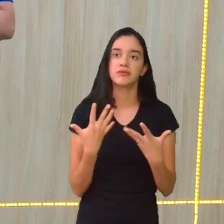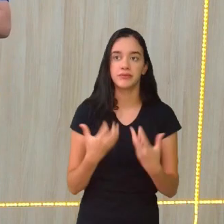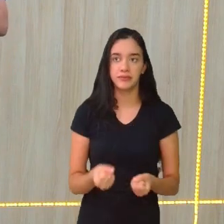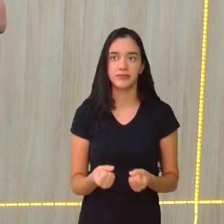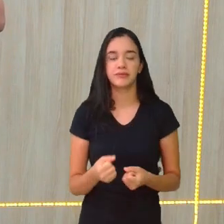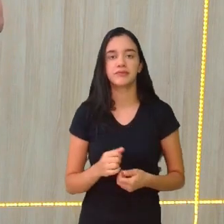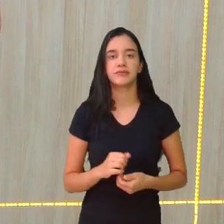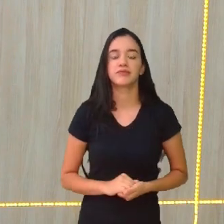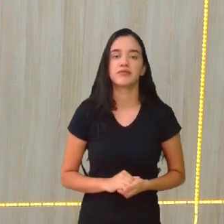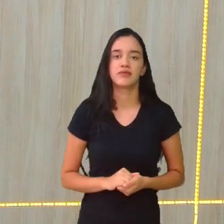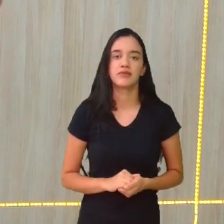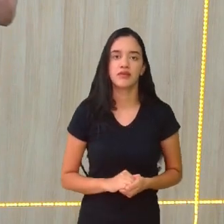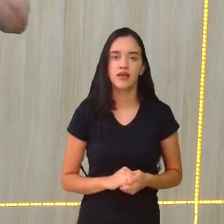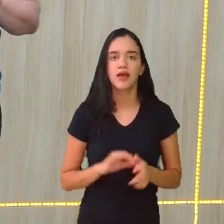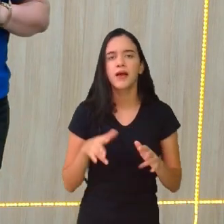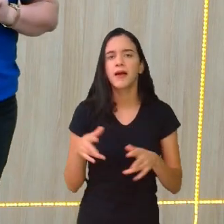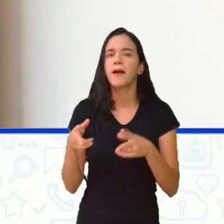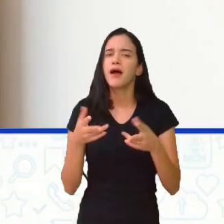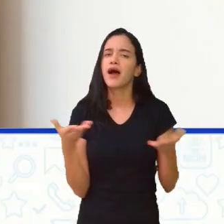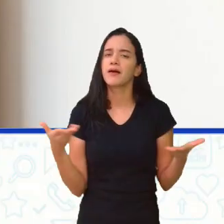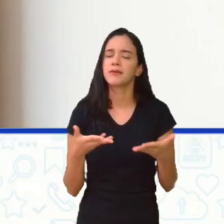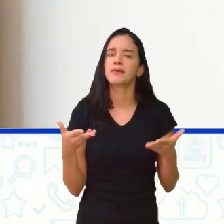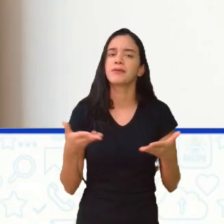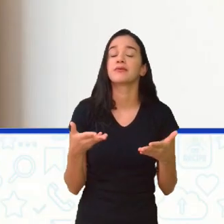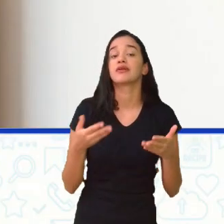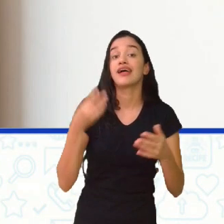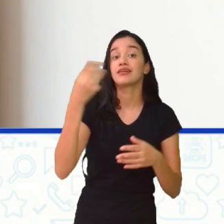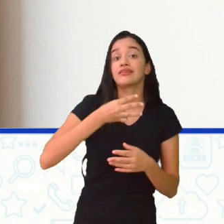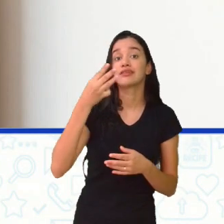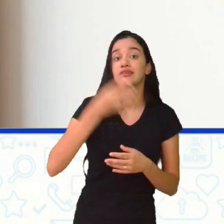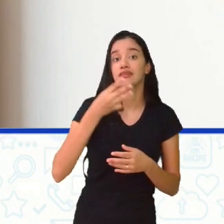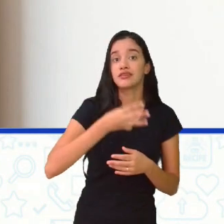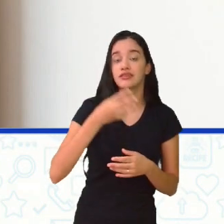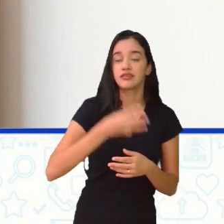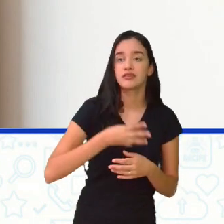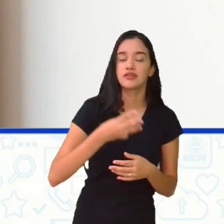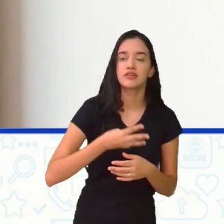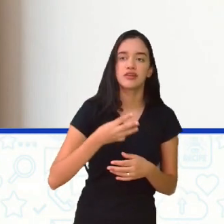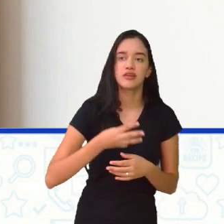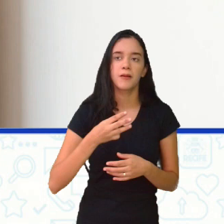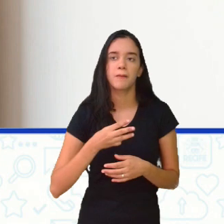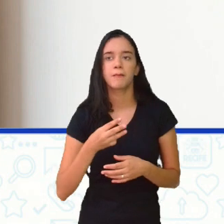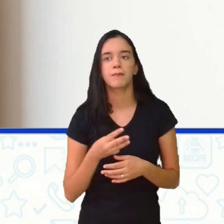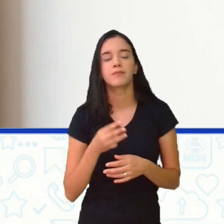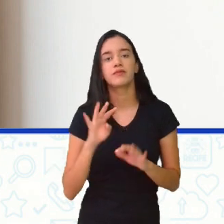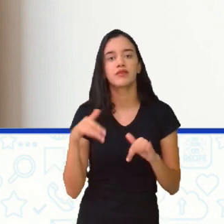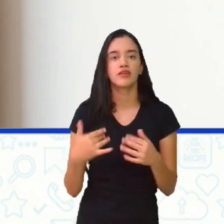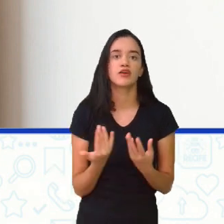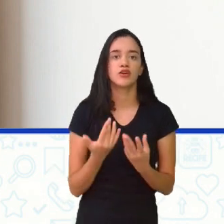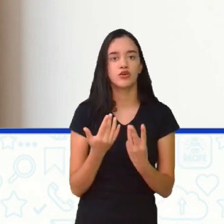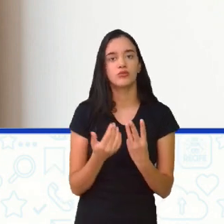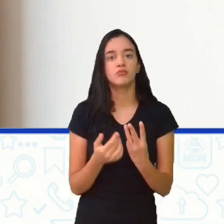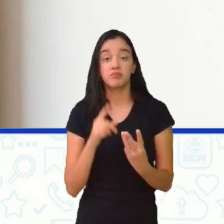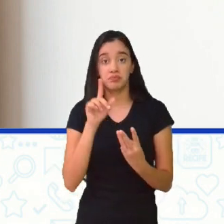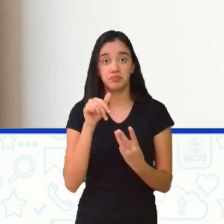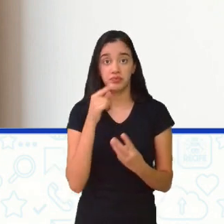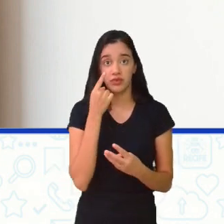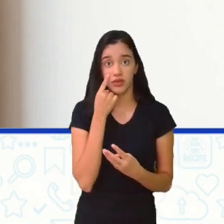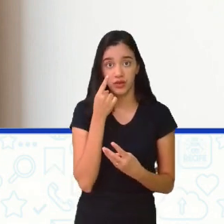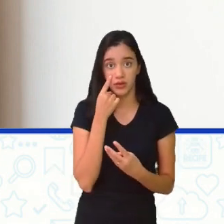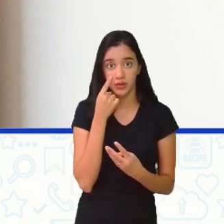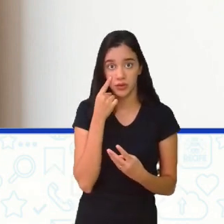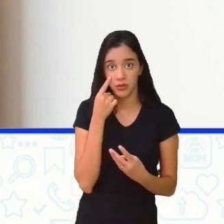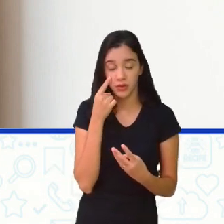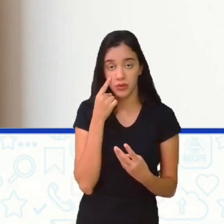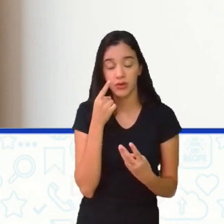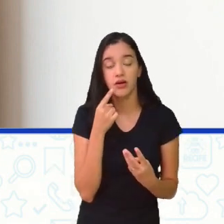lá. Terceiro passo, classifique a palavra em oxítona, paroxítona e